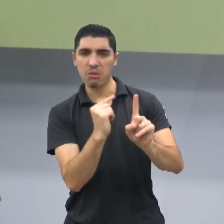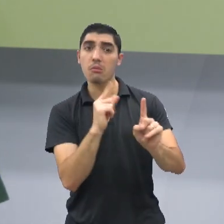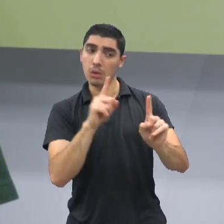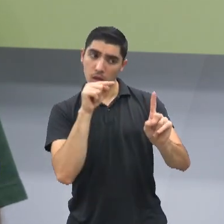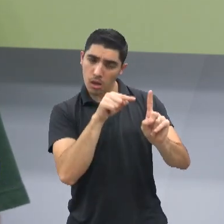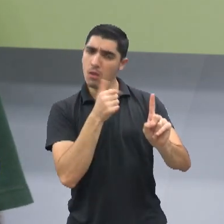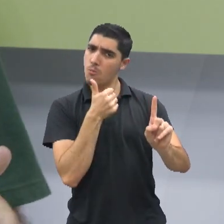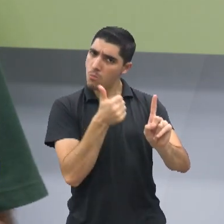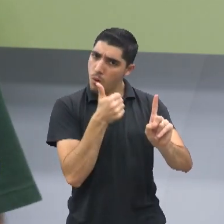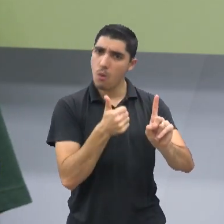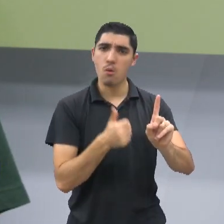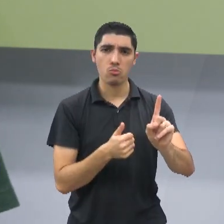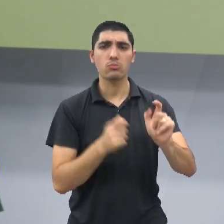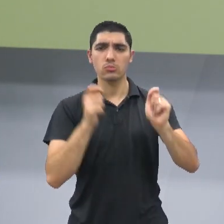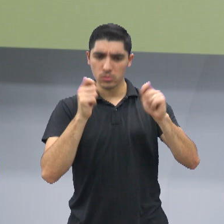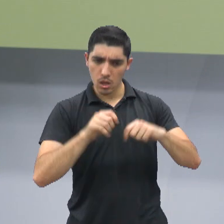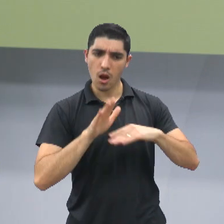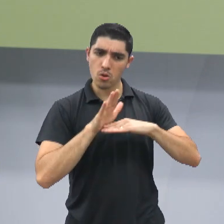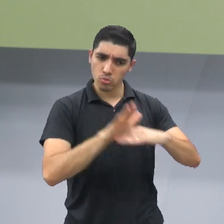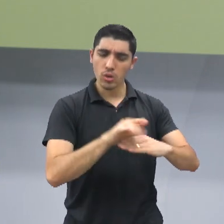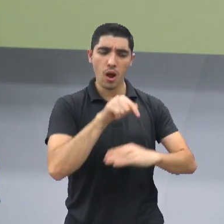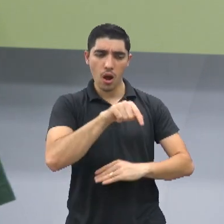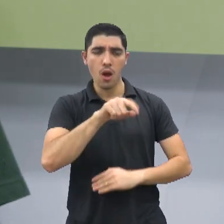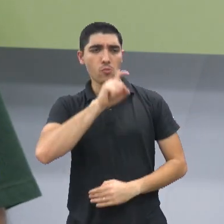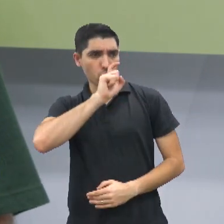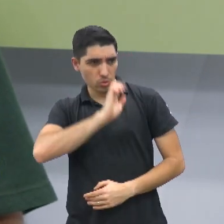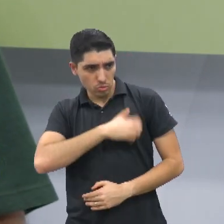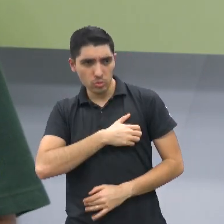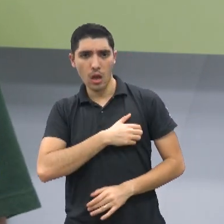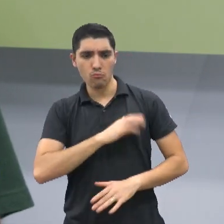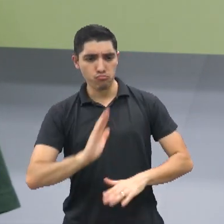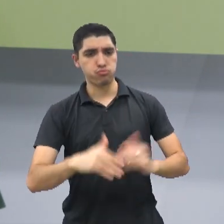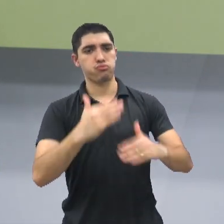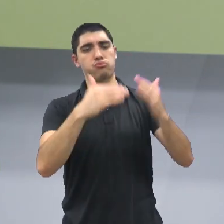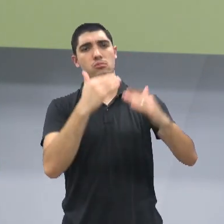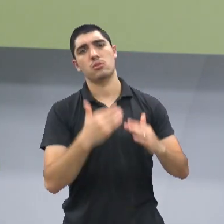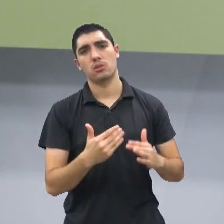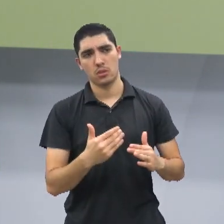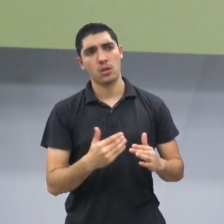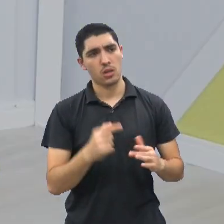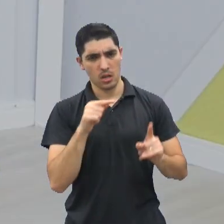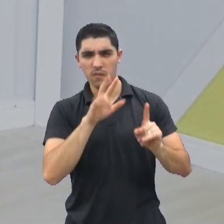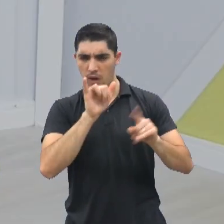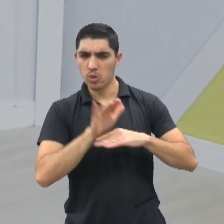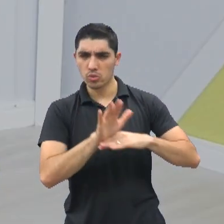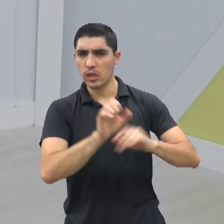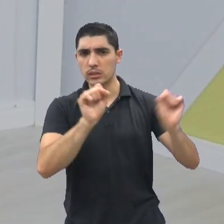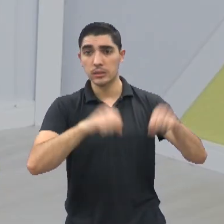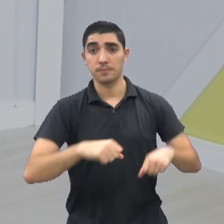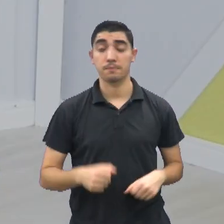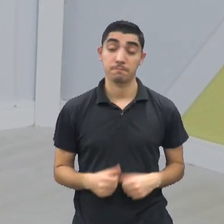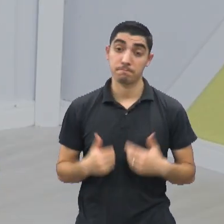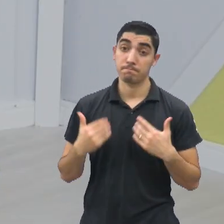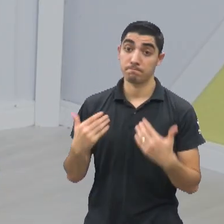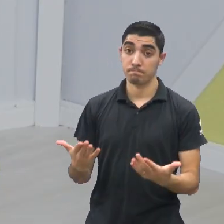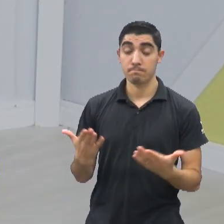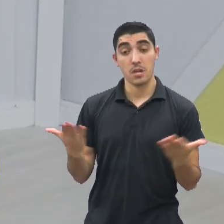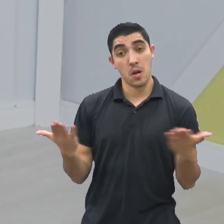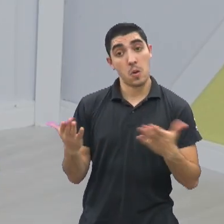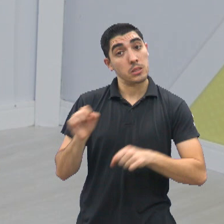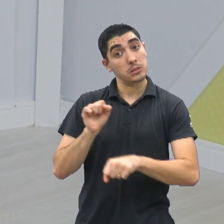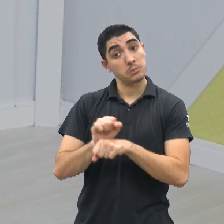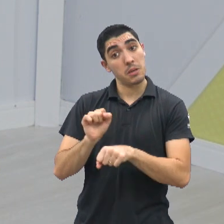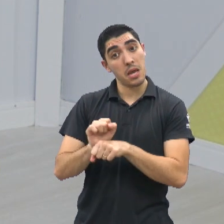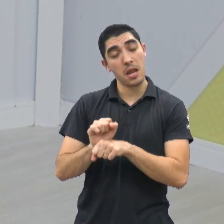a para ajudar Ou pelo menos compor o elenco eh é de boa serventia pro São José sim pois é vamos então aguardar a